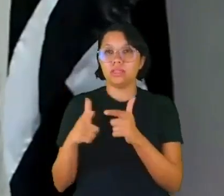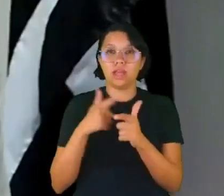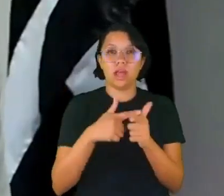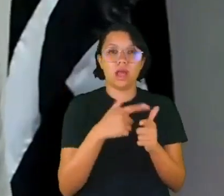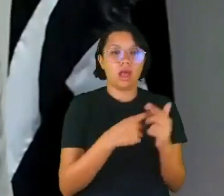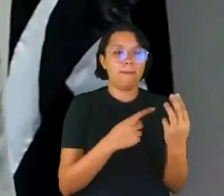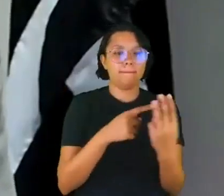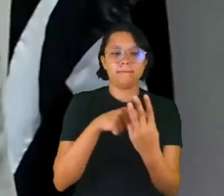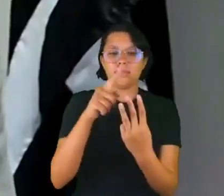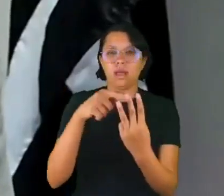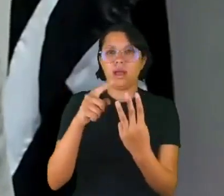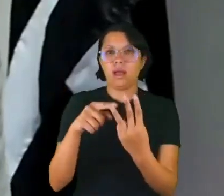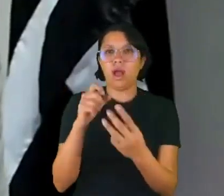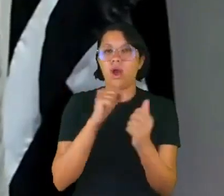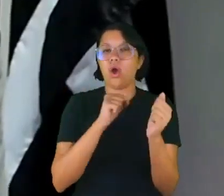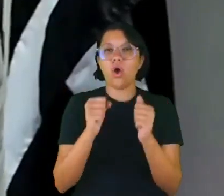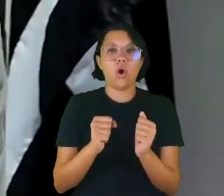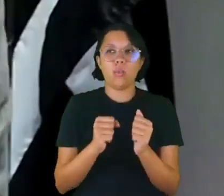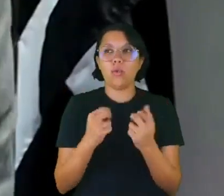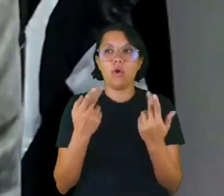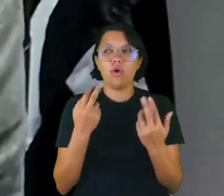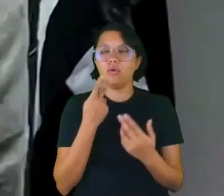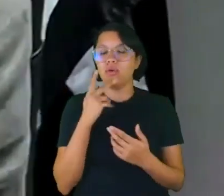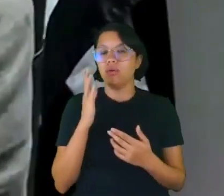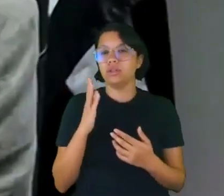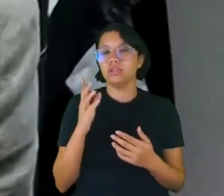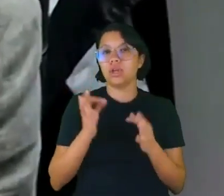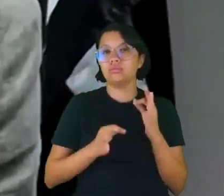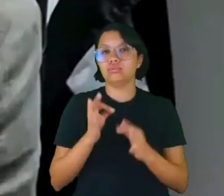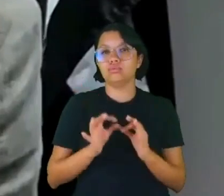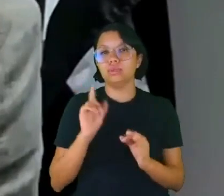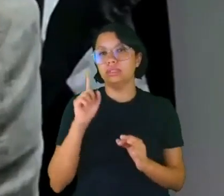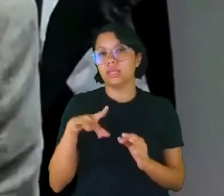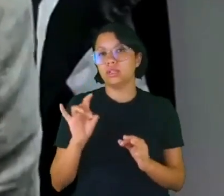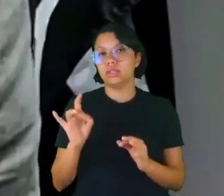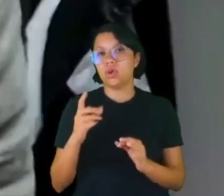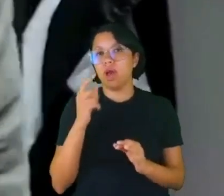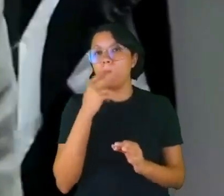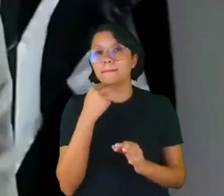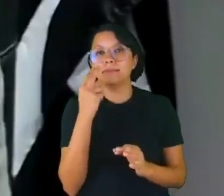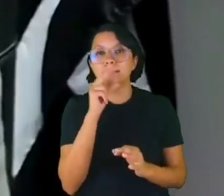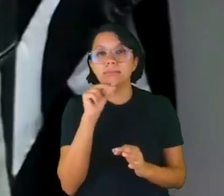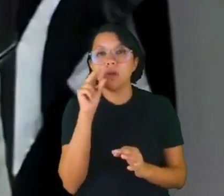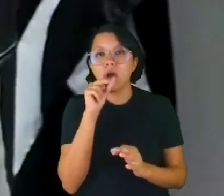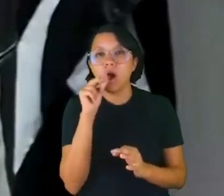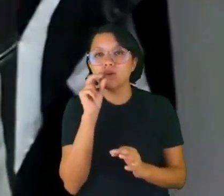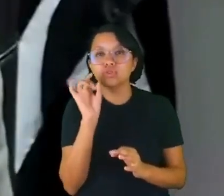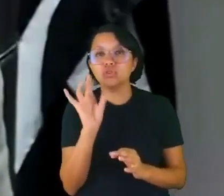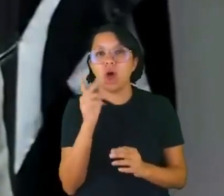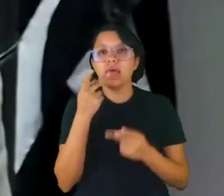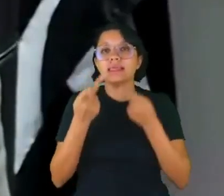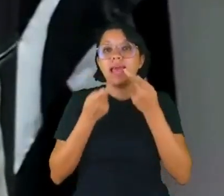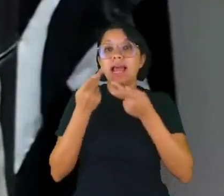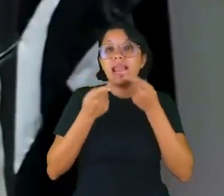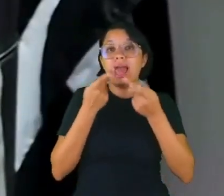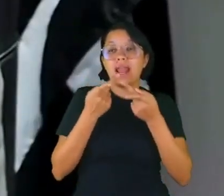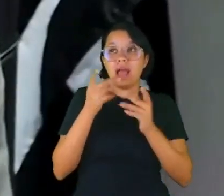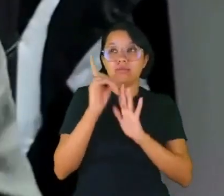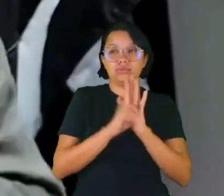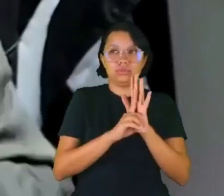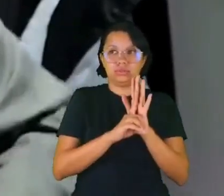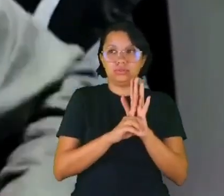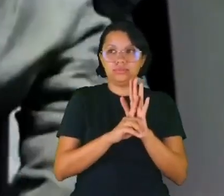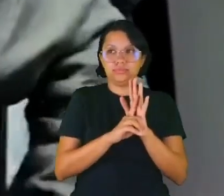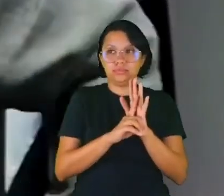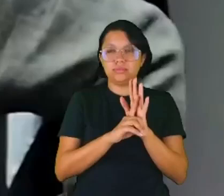por Montesquieu, mas ali, como disse já, o juiz era só a boca da lei, né? Ele só declarava o direito. E